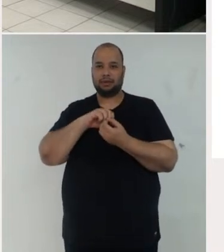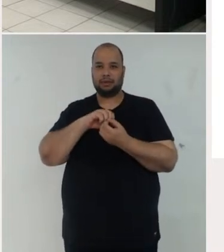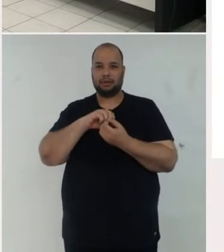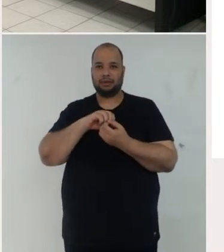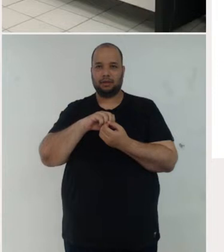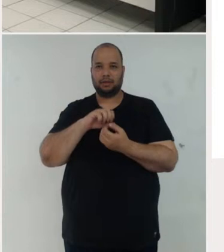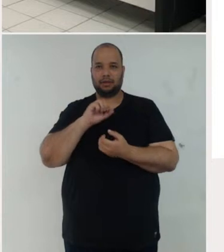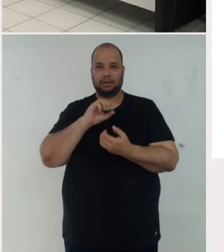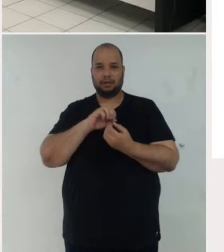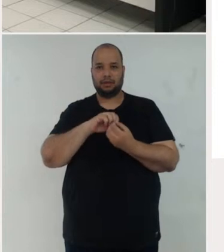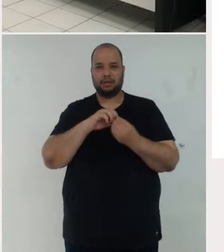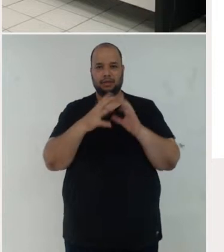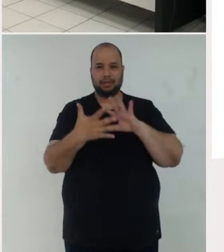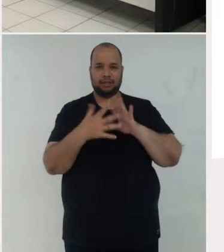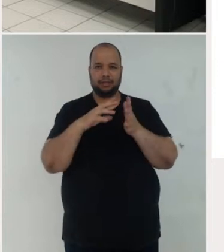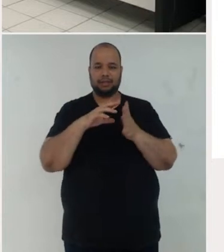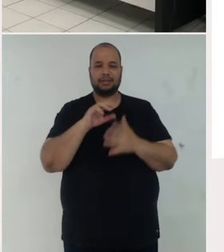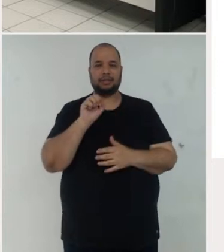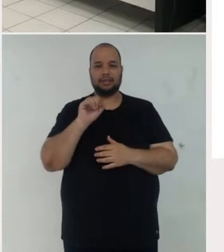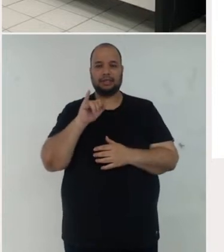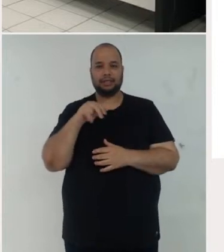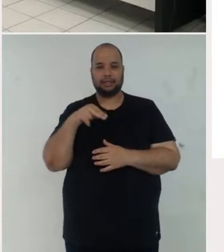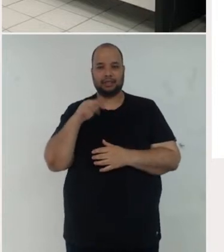Thais Flores Nogueira Diniz, da UFMG. E